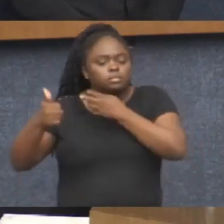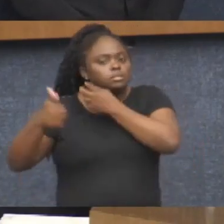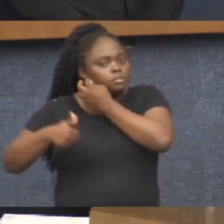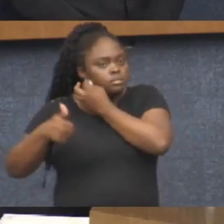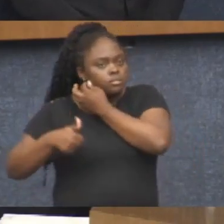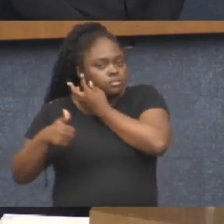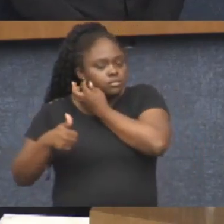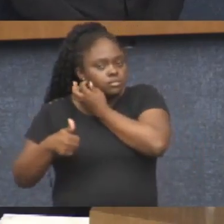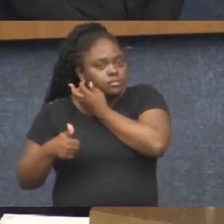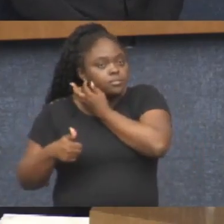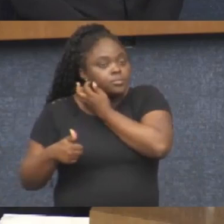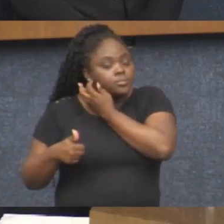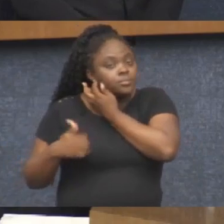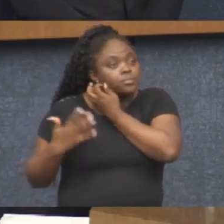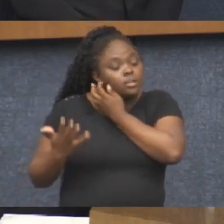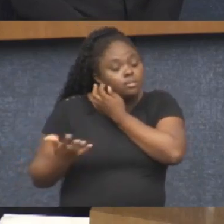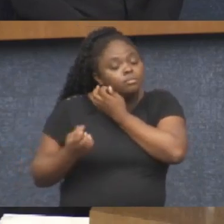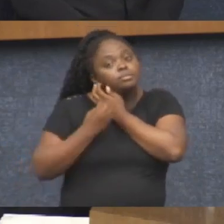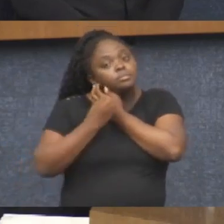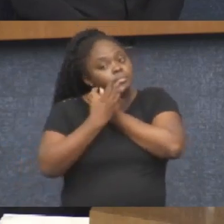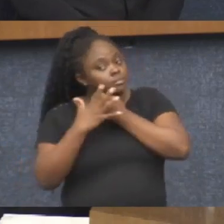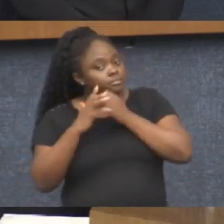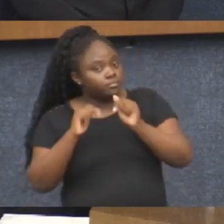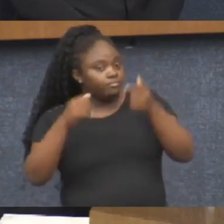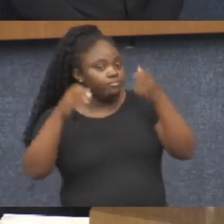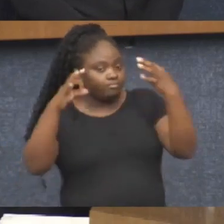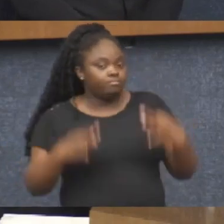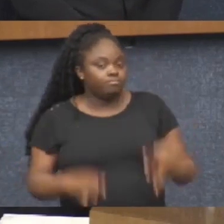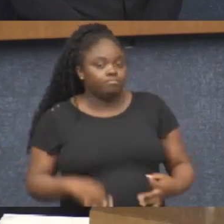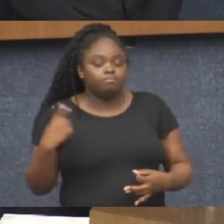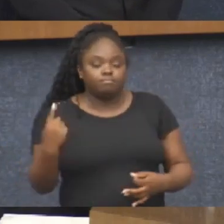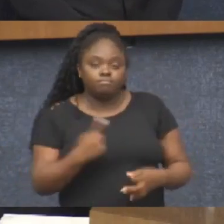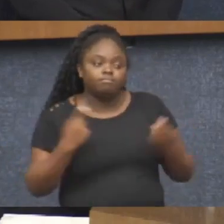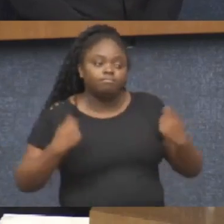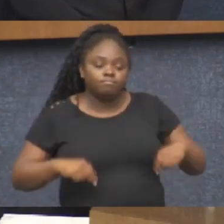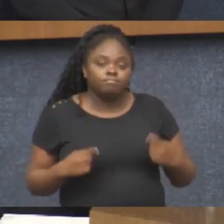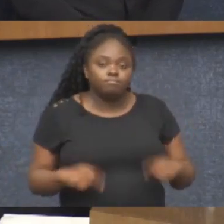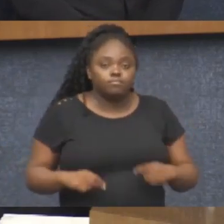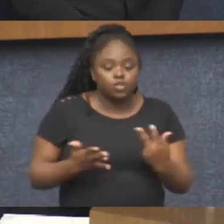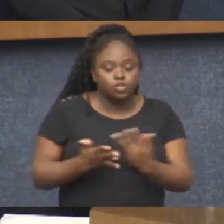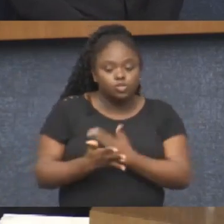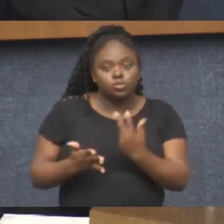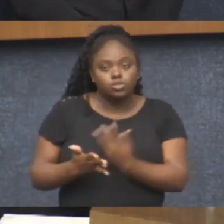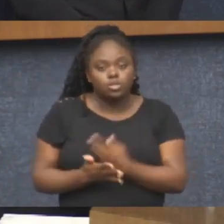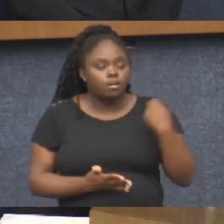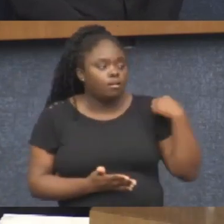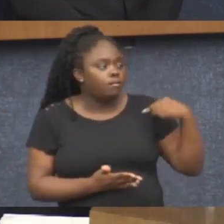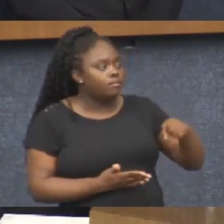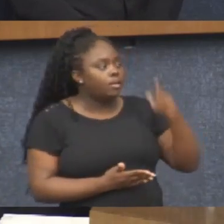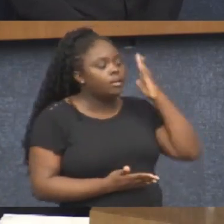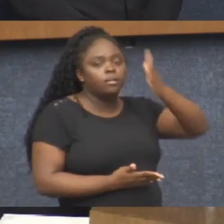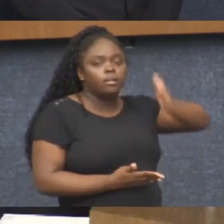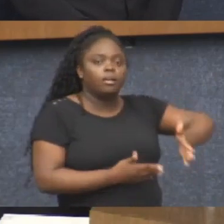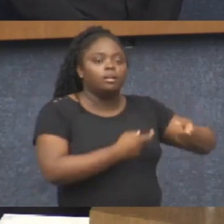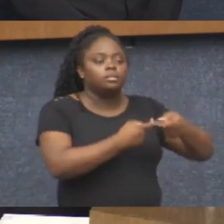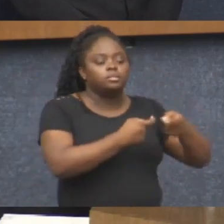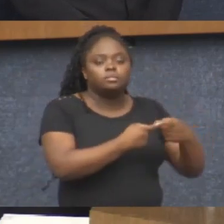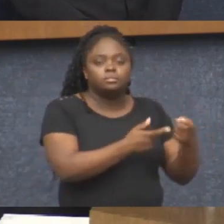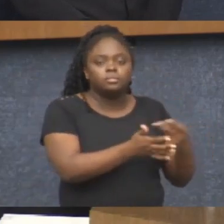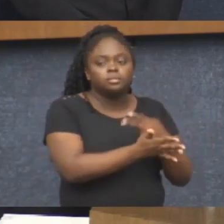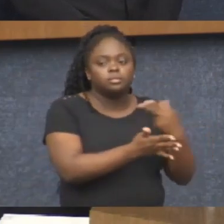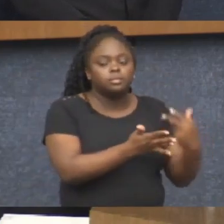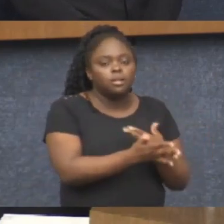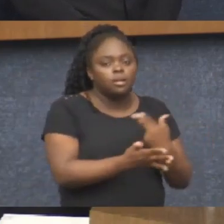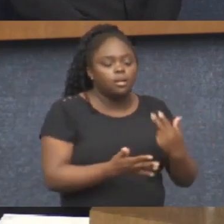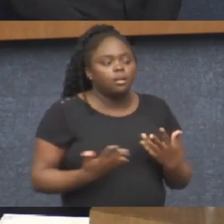né? E ele fez super bem, fez super certo, né? Se a gente precisa fazer uma cirurgia, a gente vai no cirurgião, não é verdade? E quando a gente fala